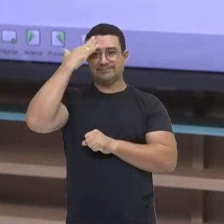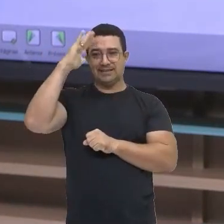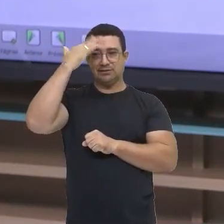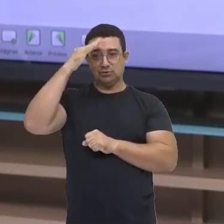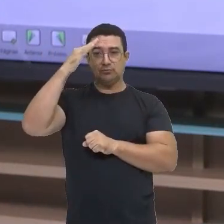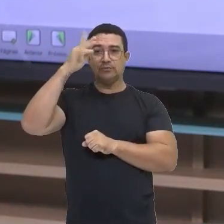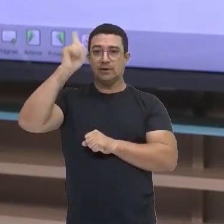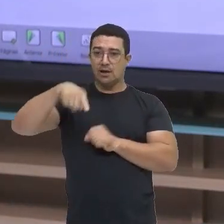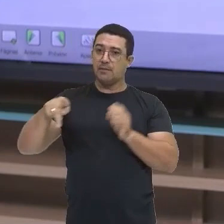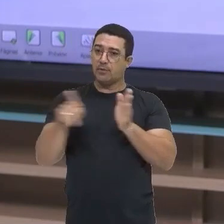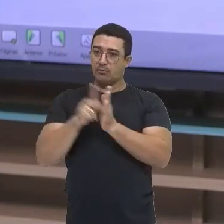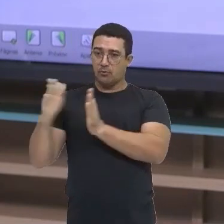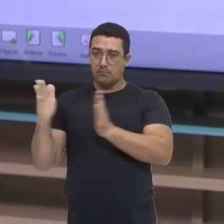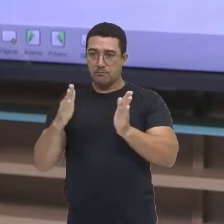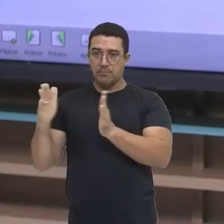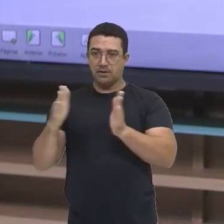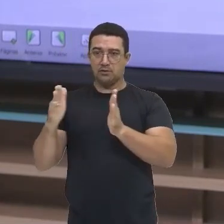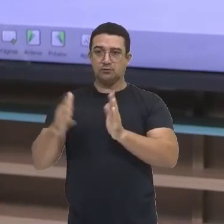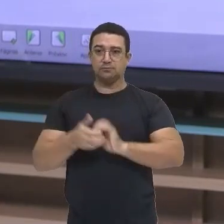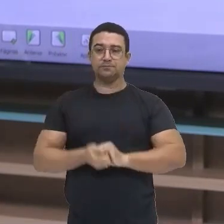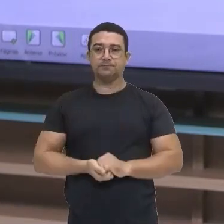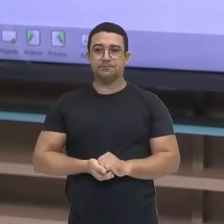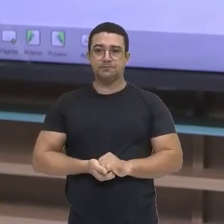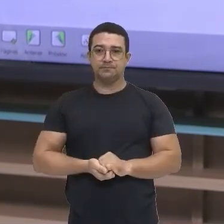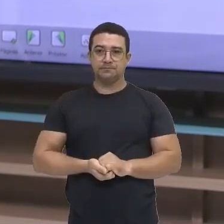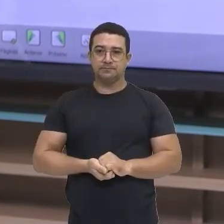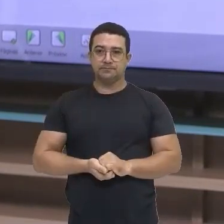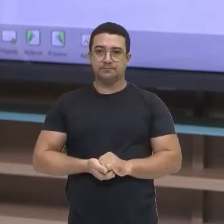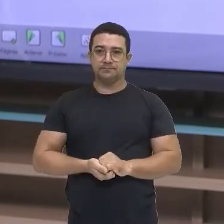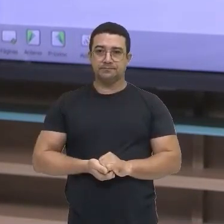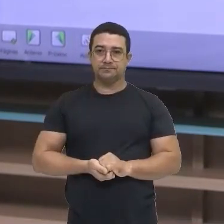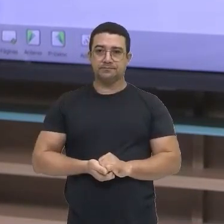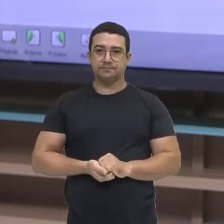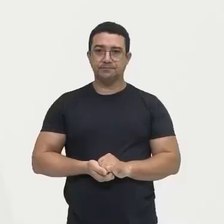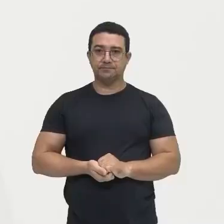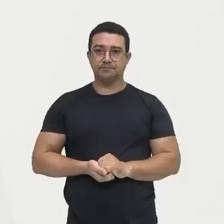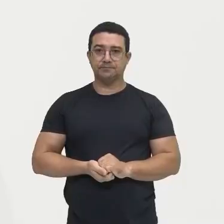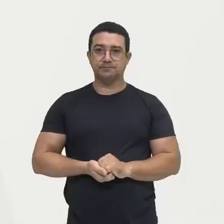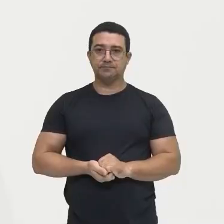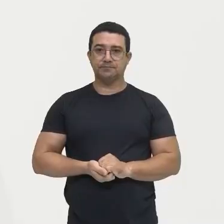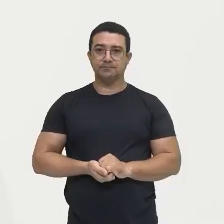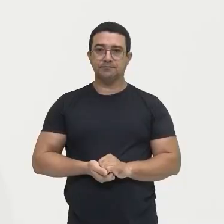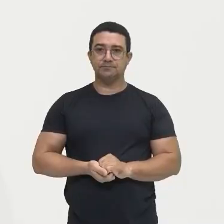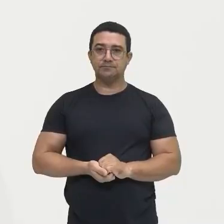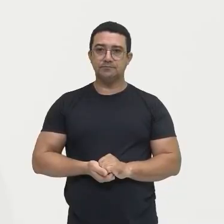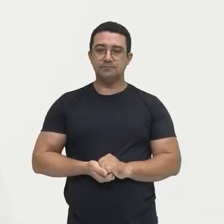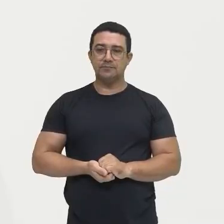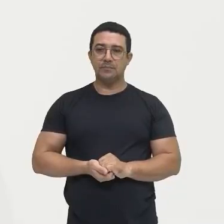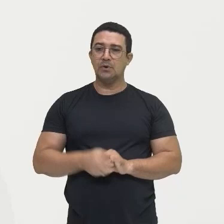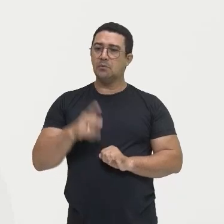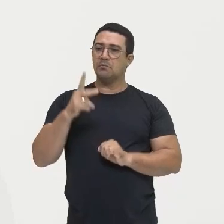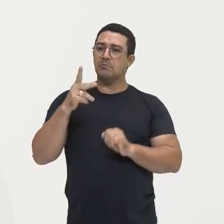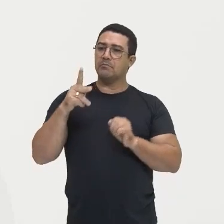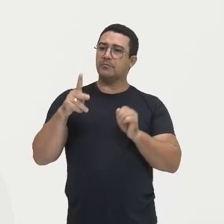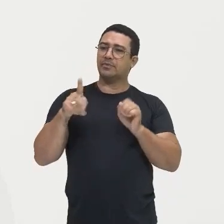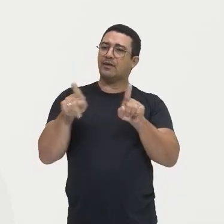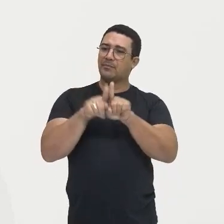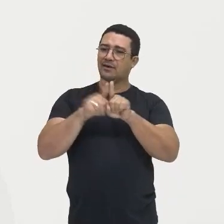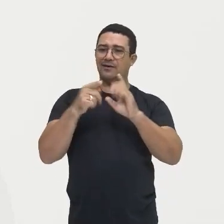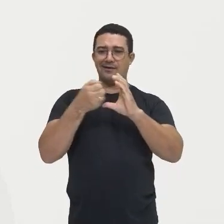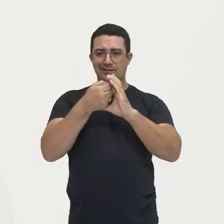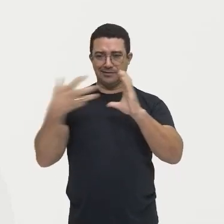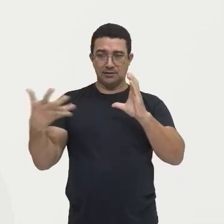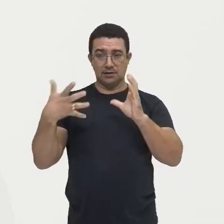ele pertence a um determinado tempo, tudo bem? Próximo elemento do mapa. O próximo elemento que a gente vai ter no